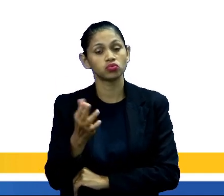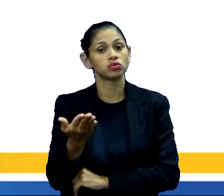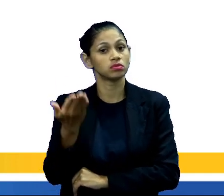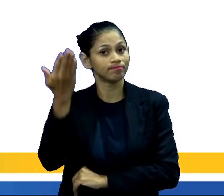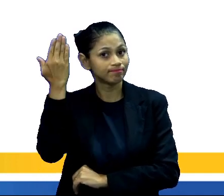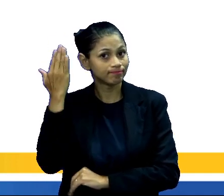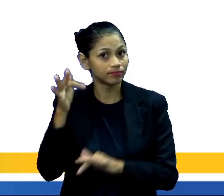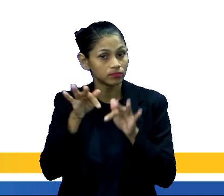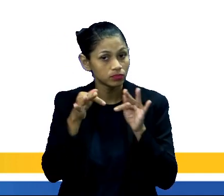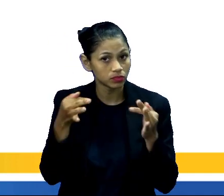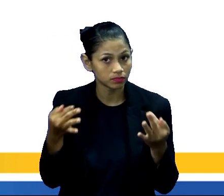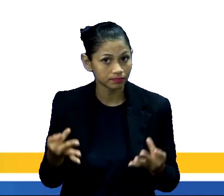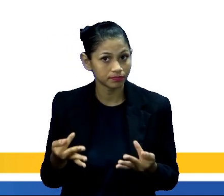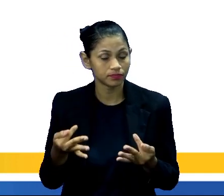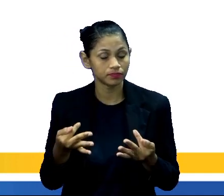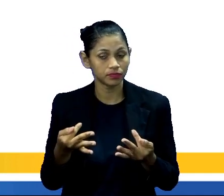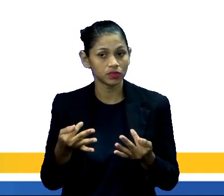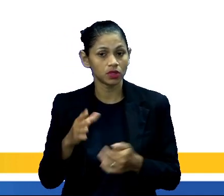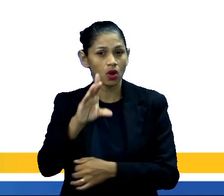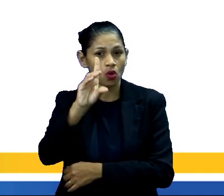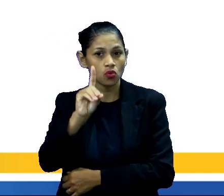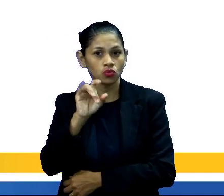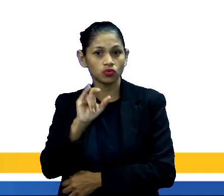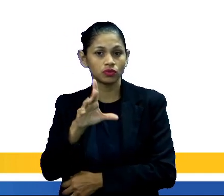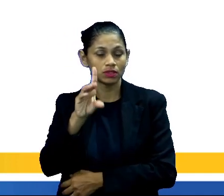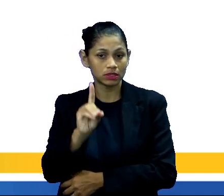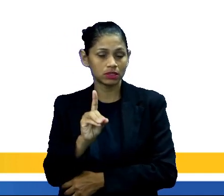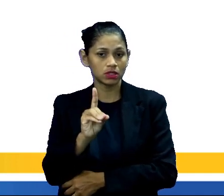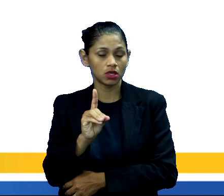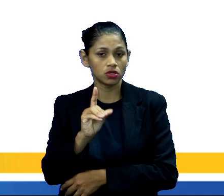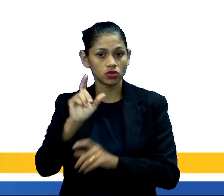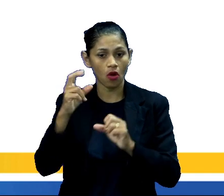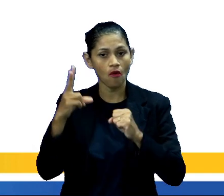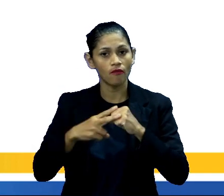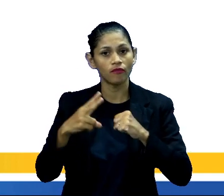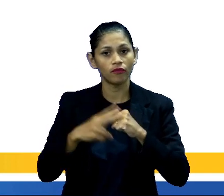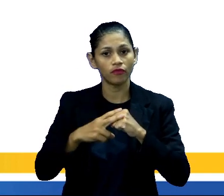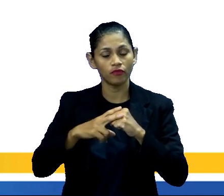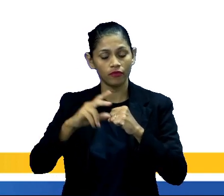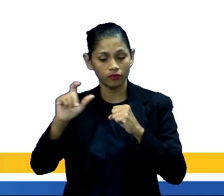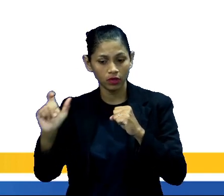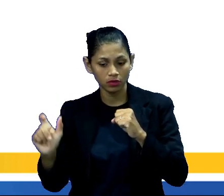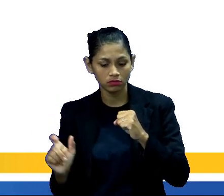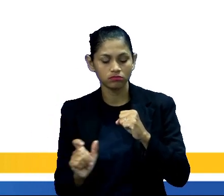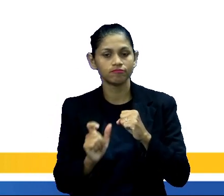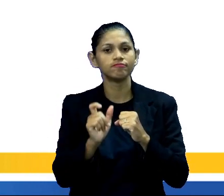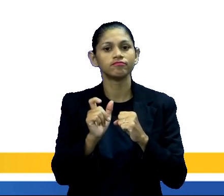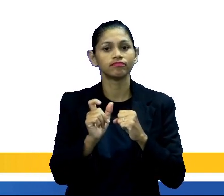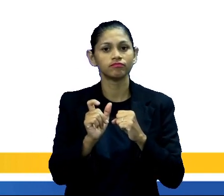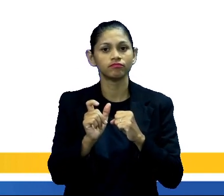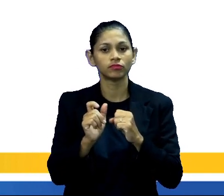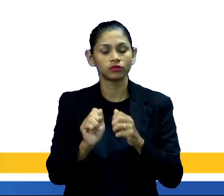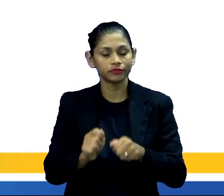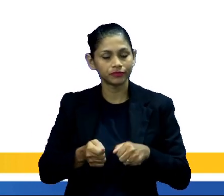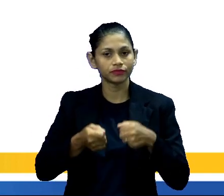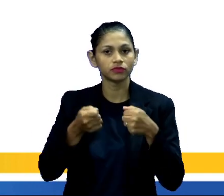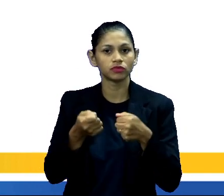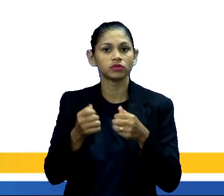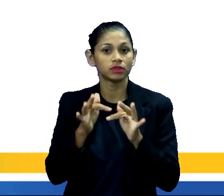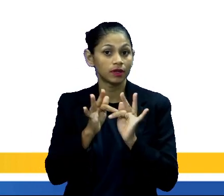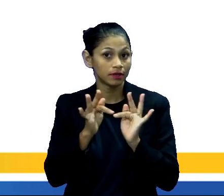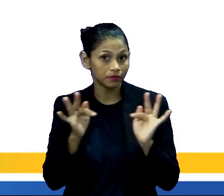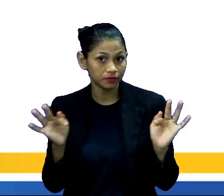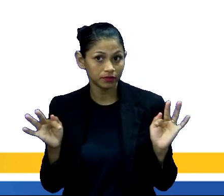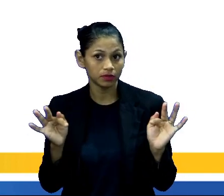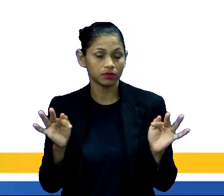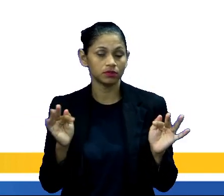passado simples e esse did aí, né? Que é o verbo auxiliar para poder reforçar essa questão aí